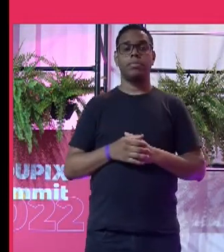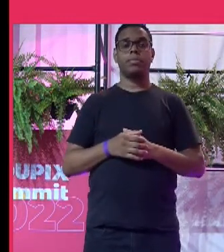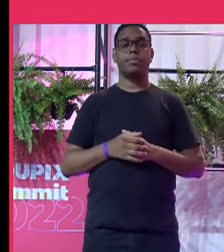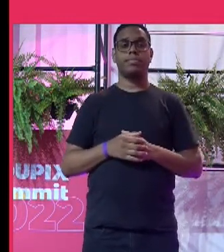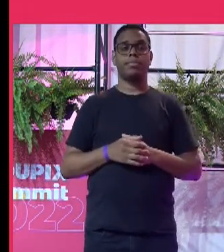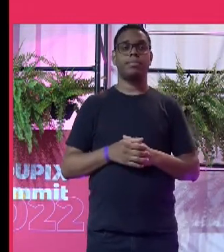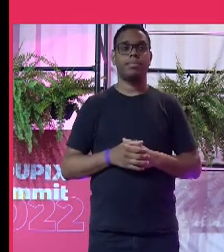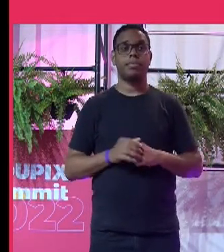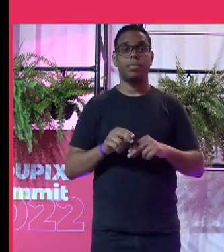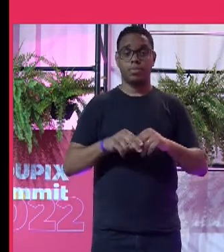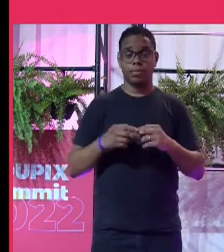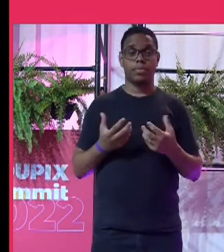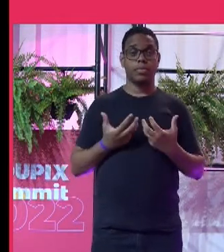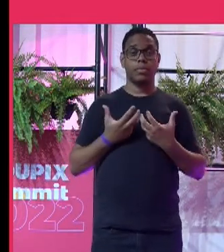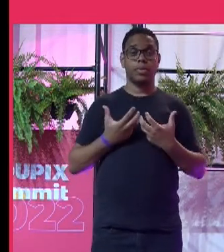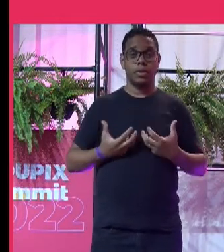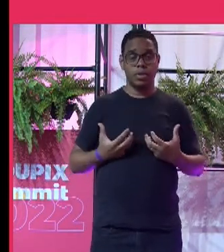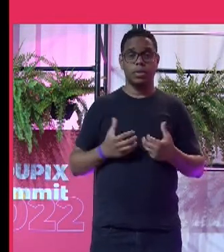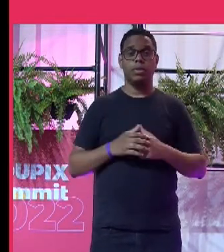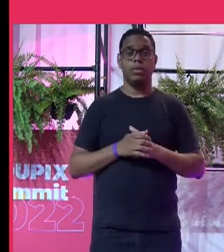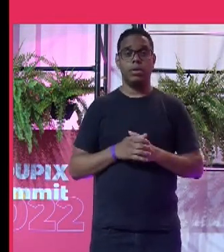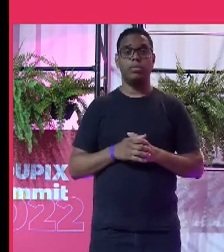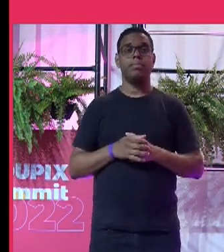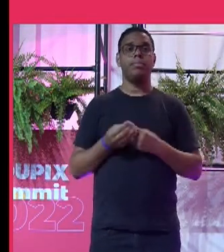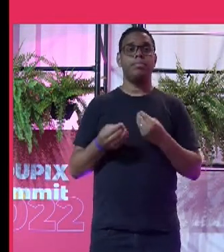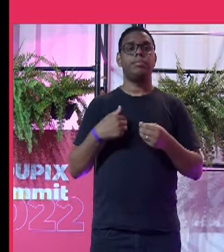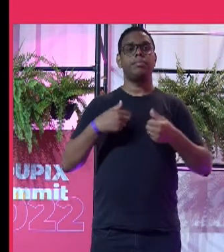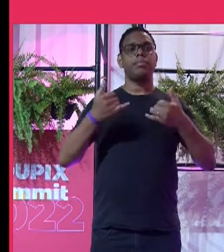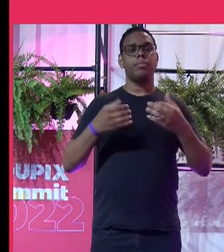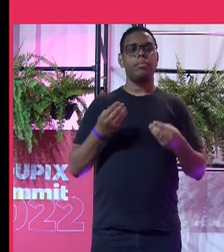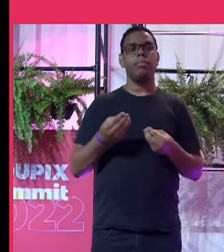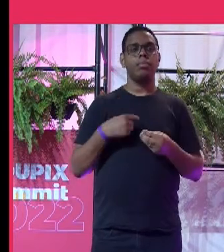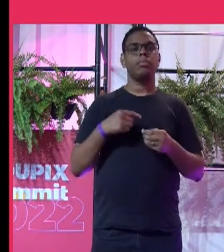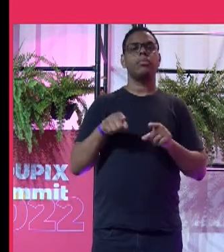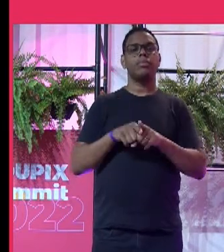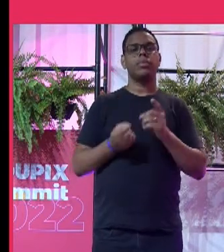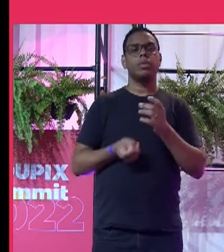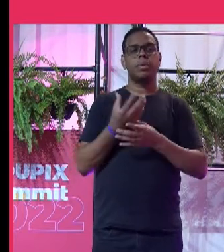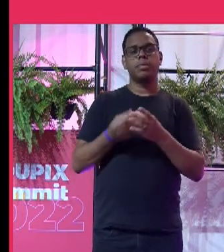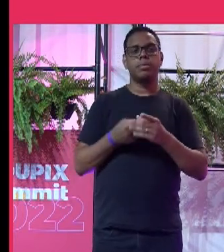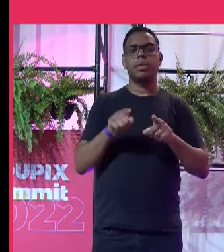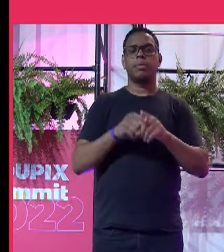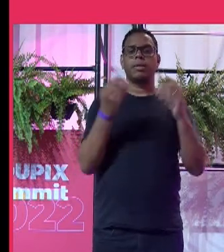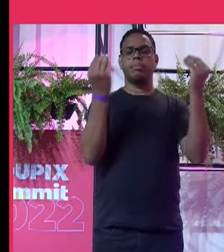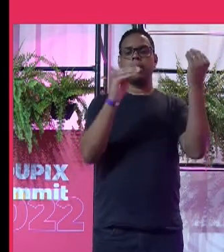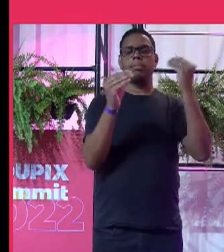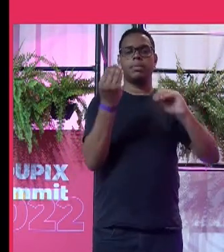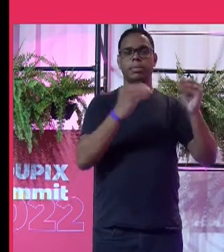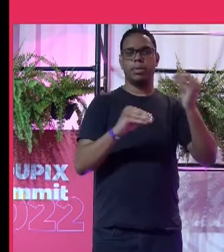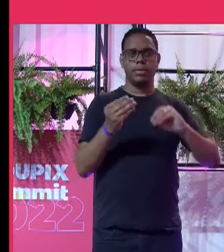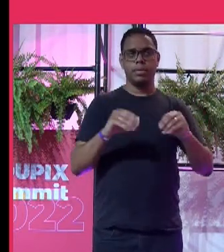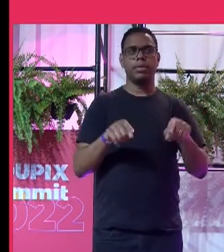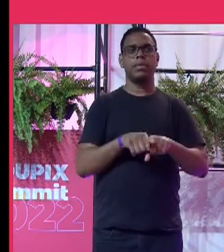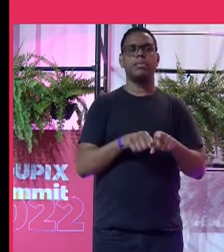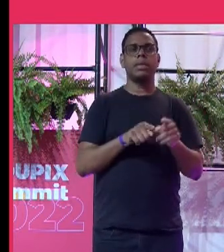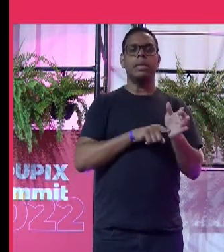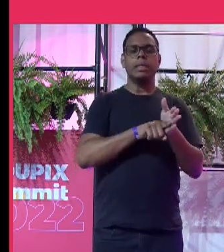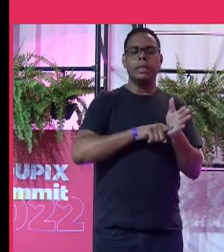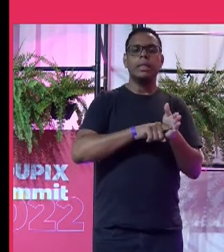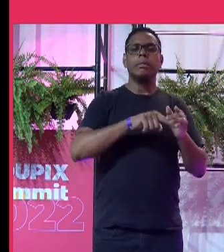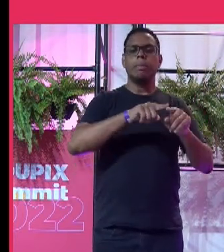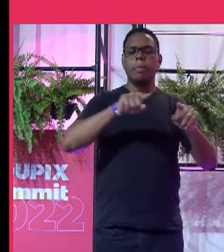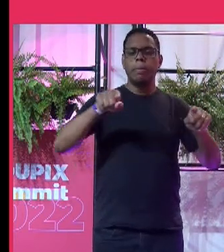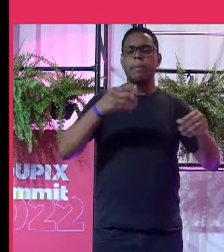Esse esgotamento do processo como um todo, né, da ideia, como eu falei, até a concepção de fato e publicação daquilo, metrificação e